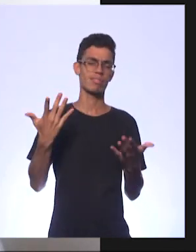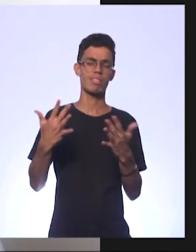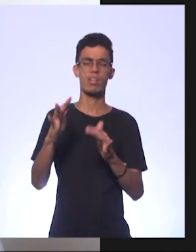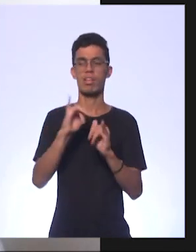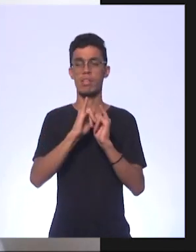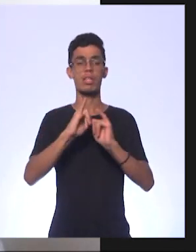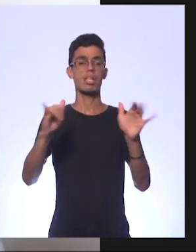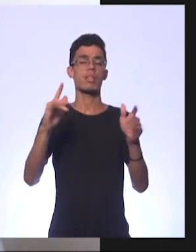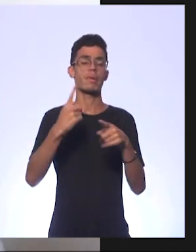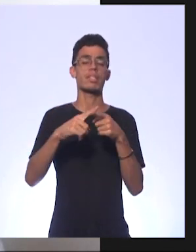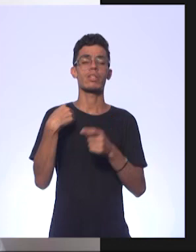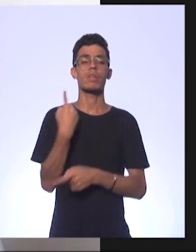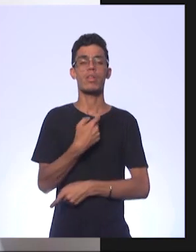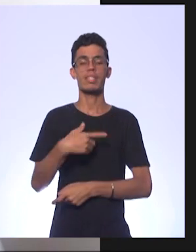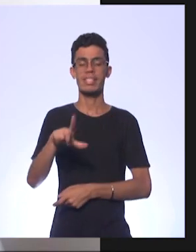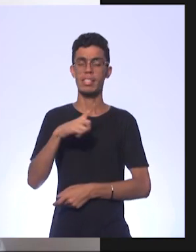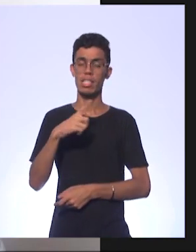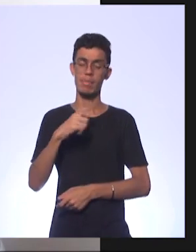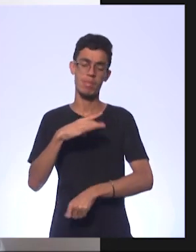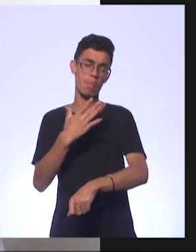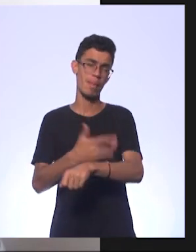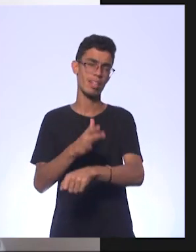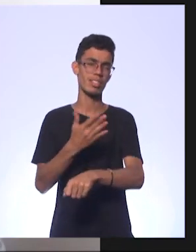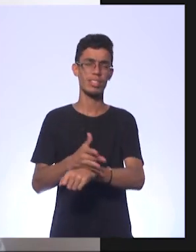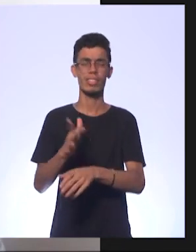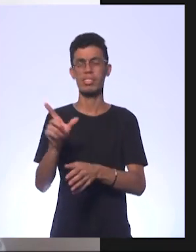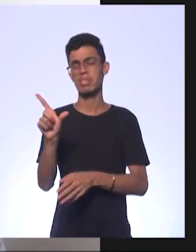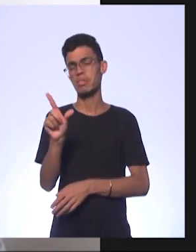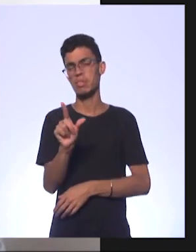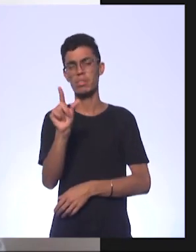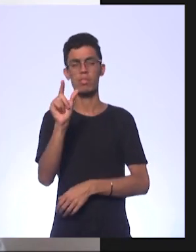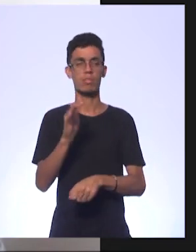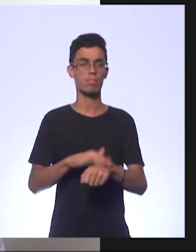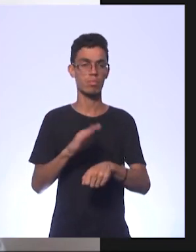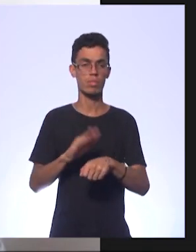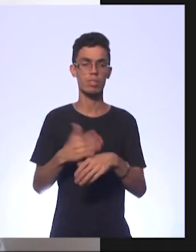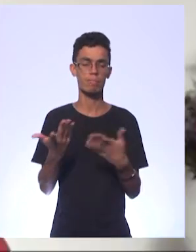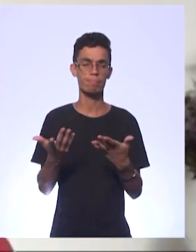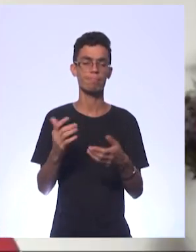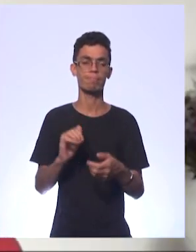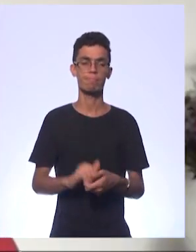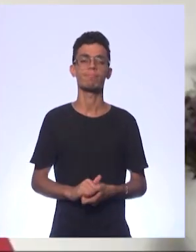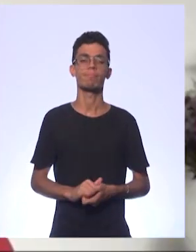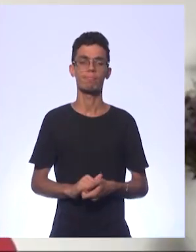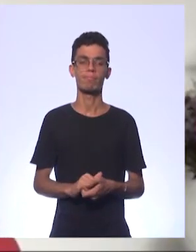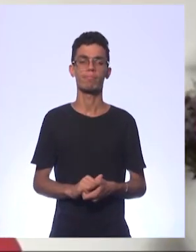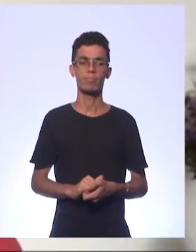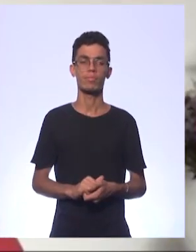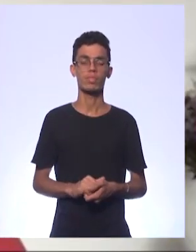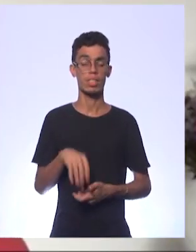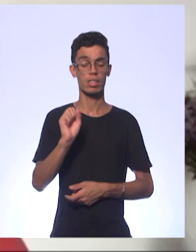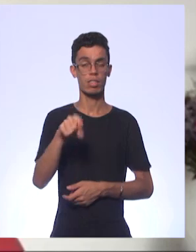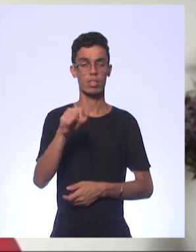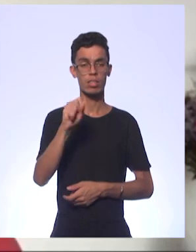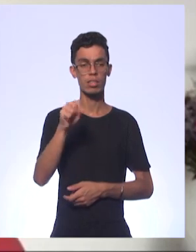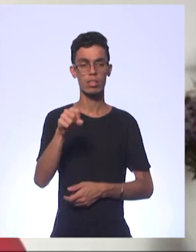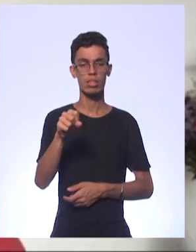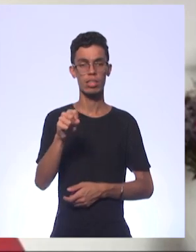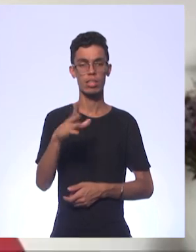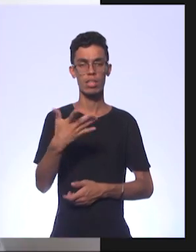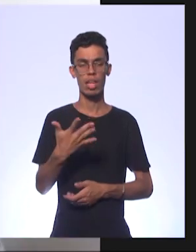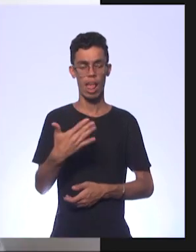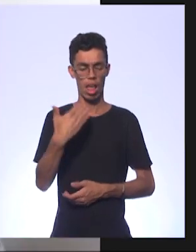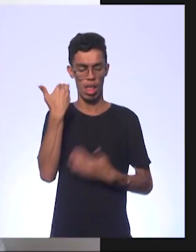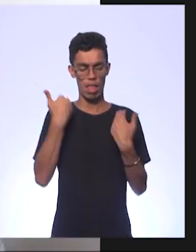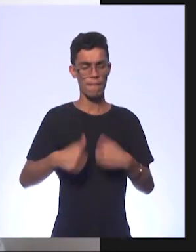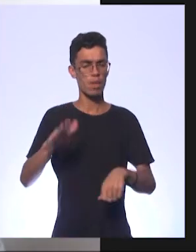porque nós temos pouca prática de fazer isso. Nós temos pouca prática de olhar. Eu